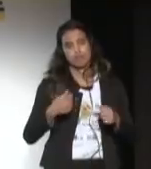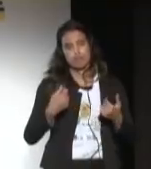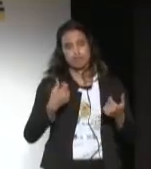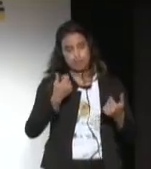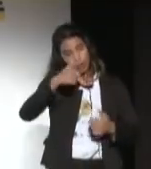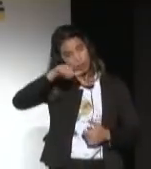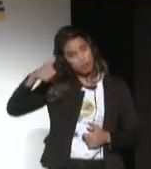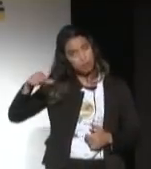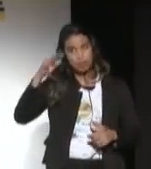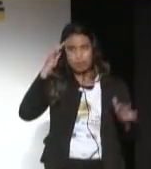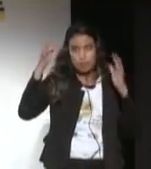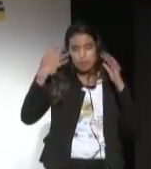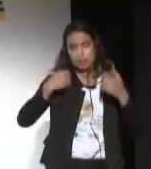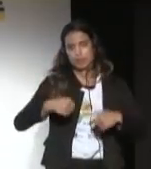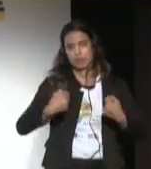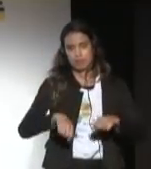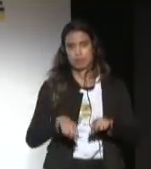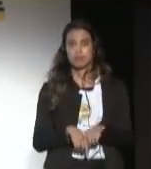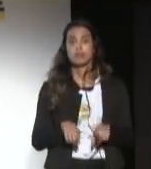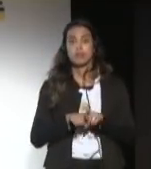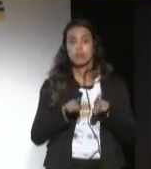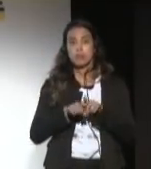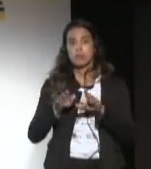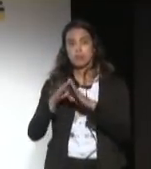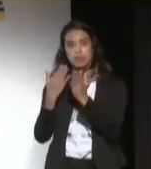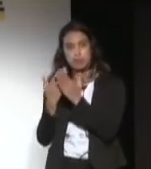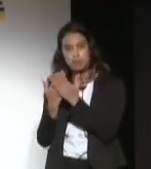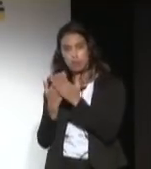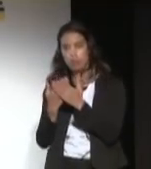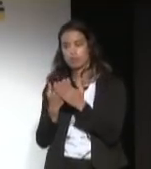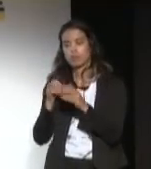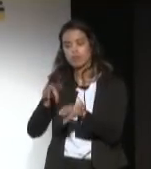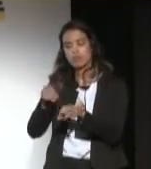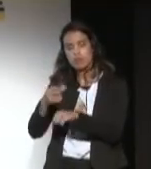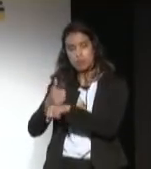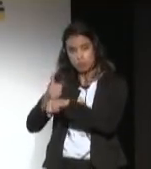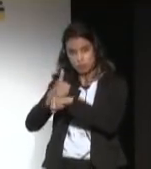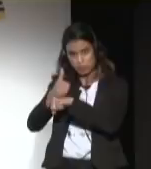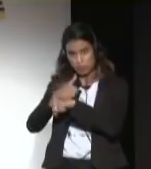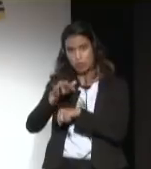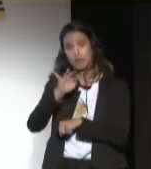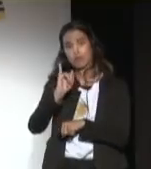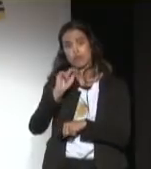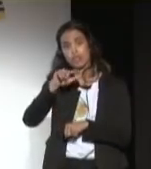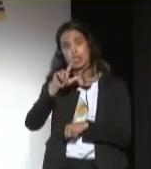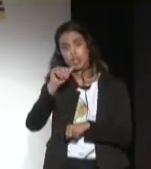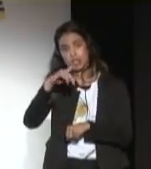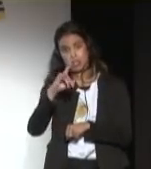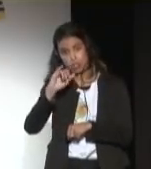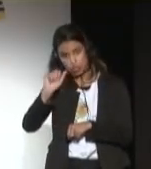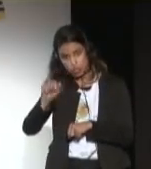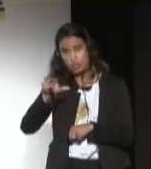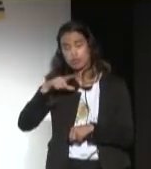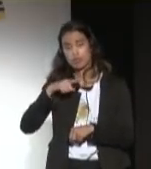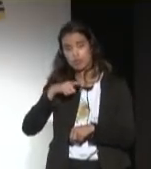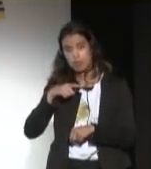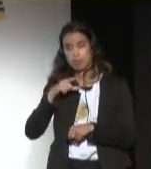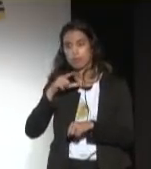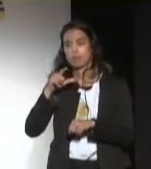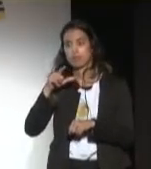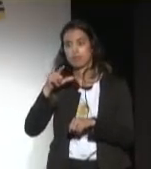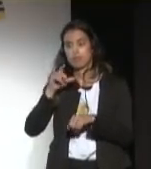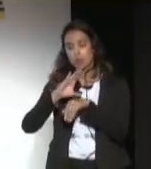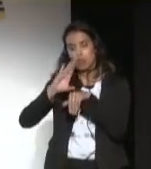E temos escolas de ensino profissional. Na Finlândia, as escolas modelo são atreladas a cada